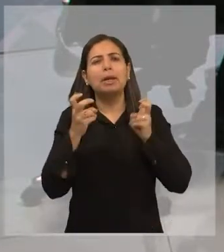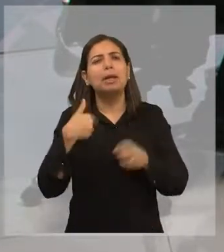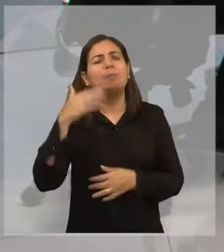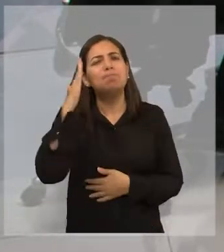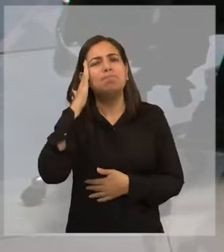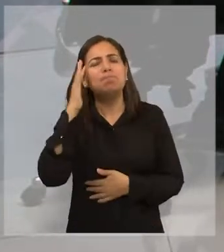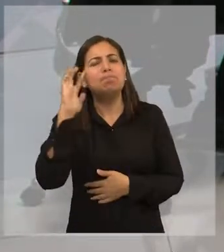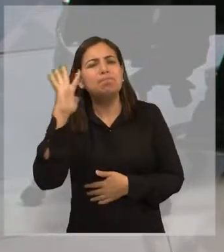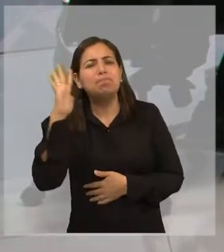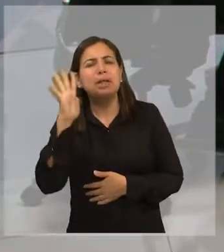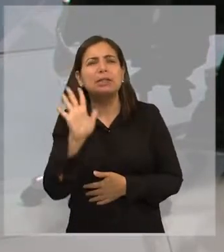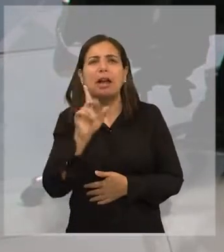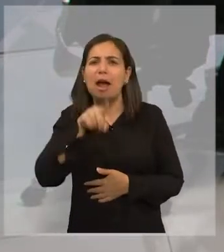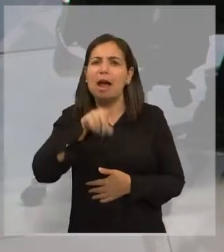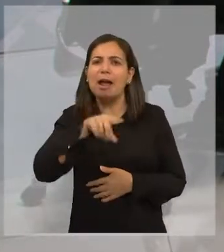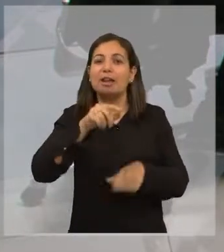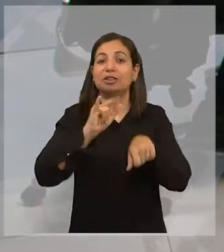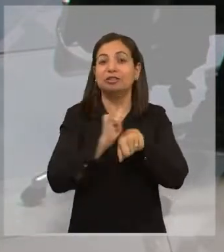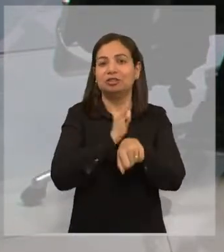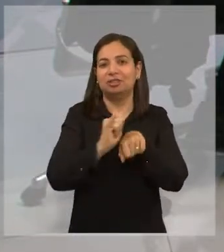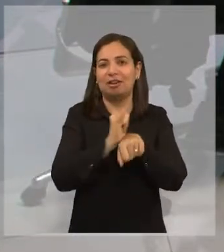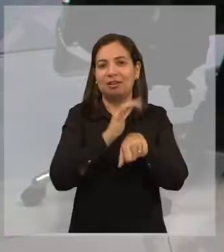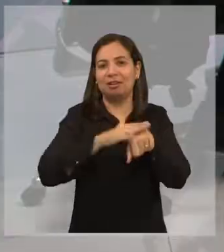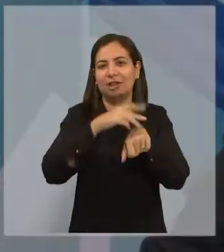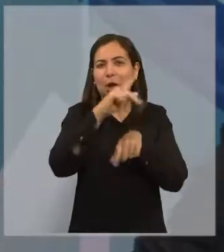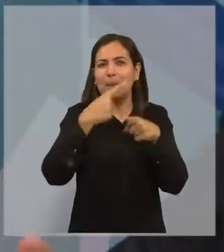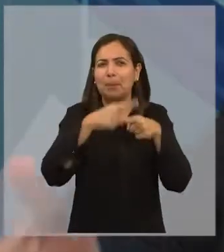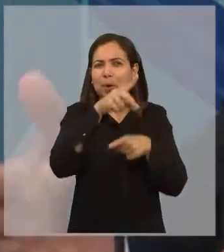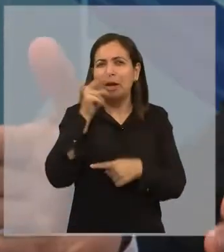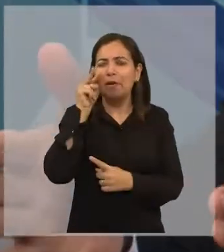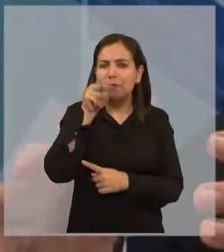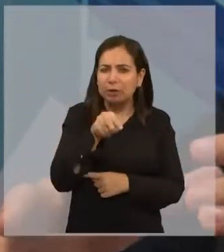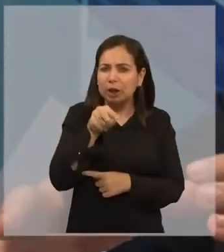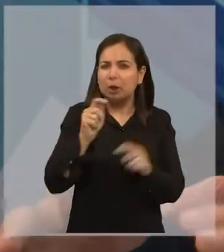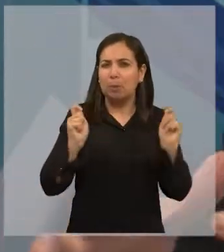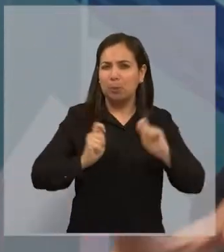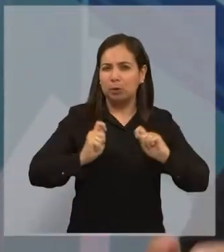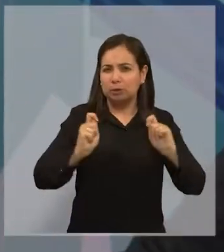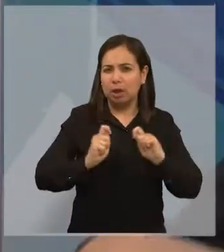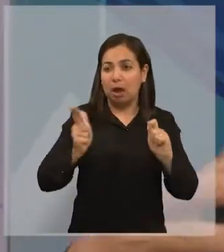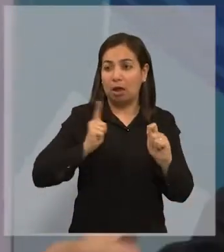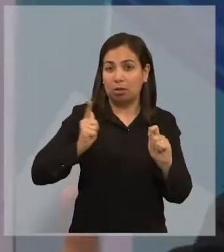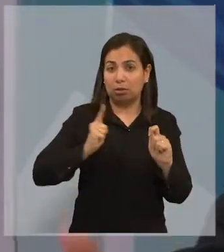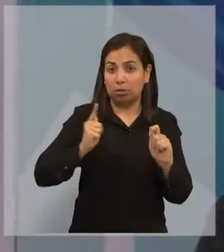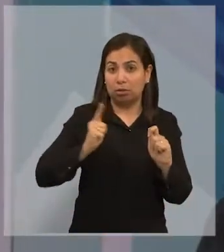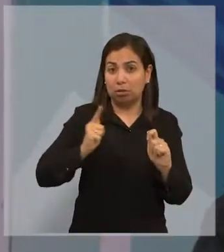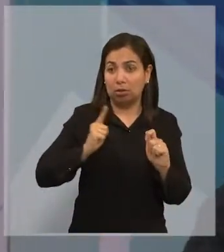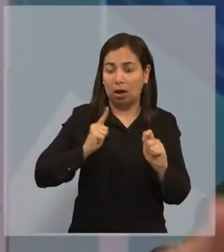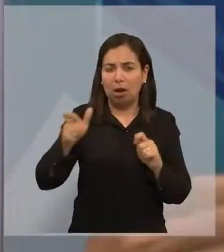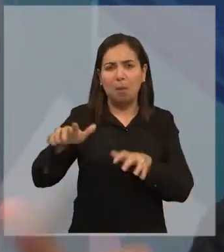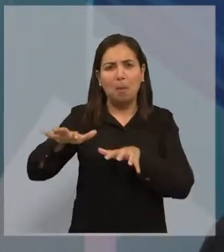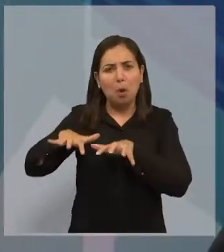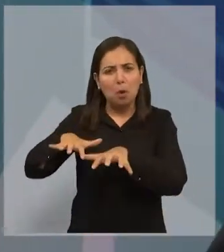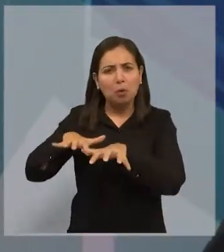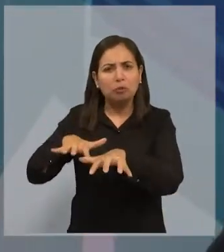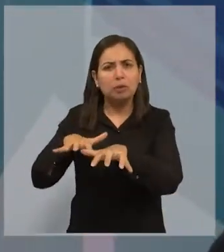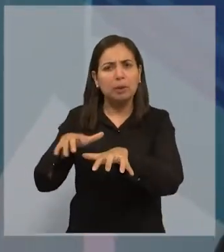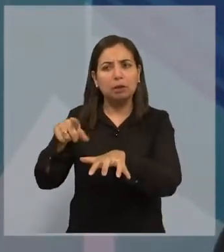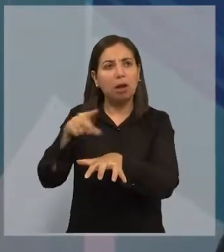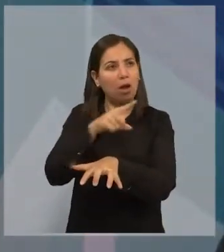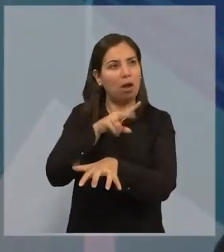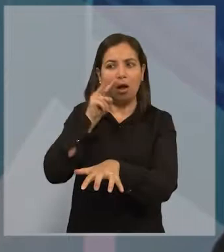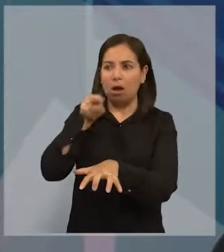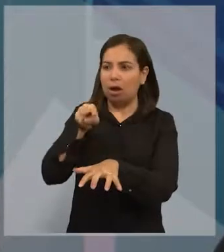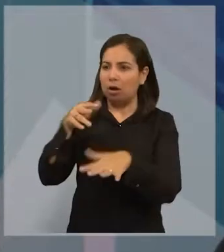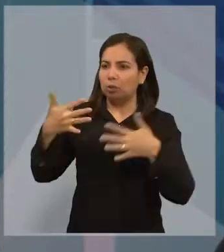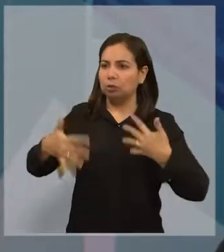Porque, na medida em que ele viu a possibilidade de você ter um movimento de proporções que ele